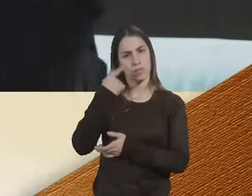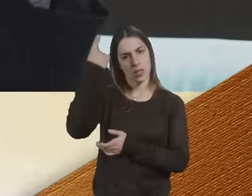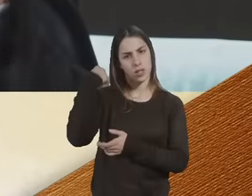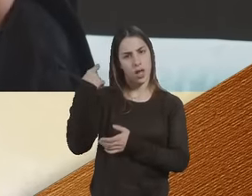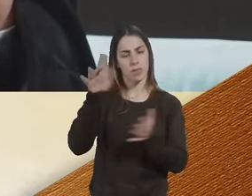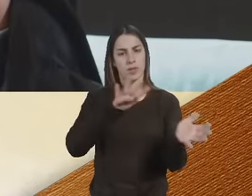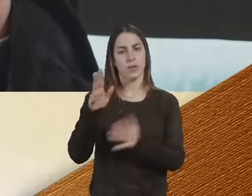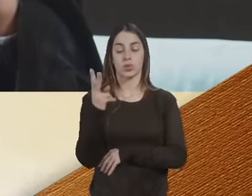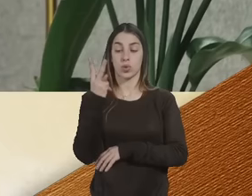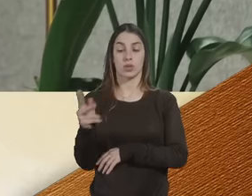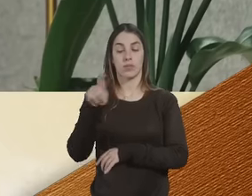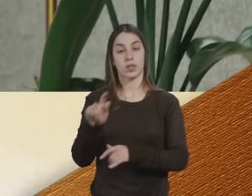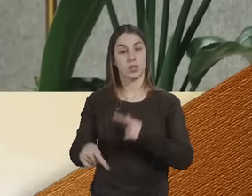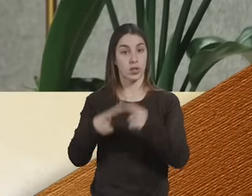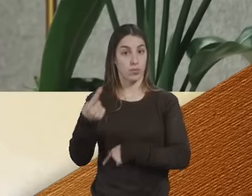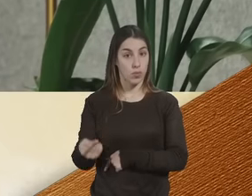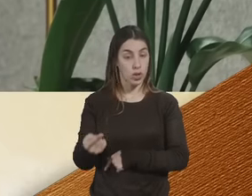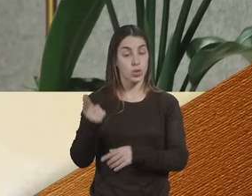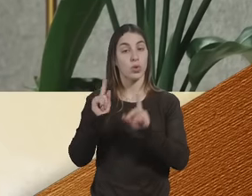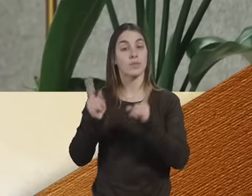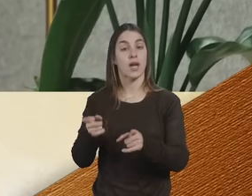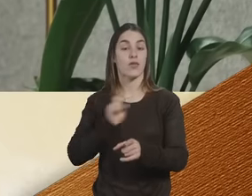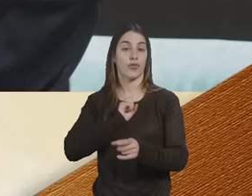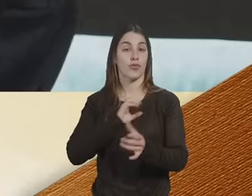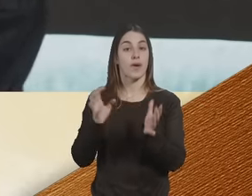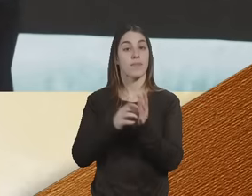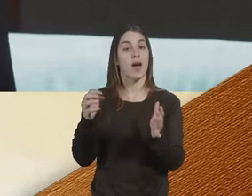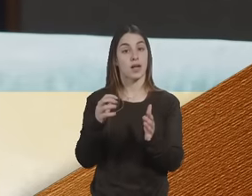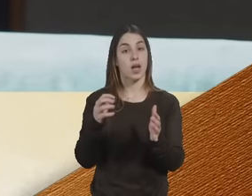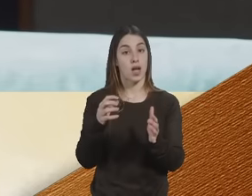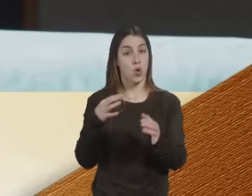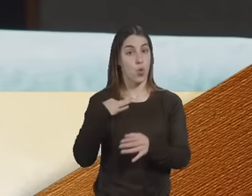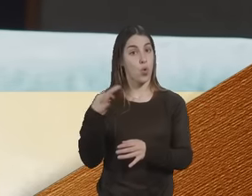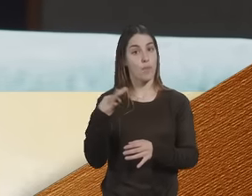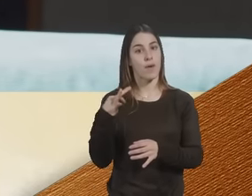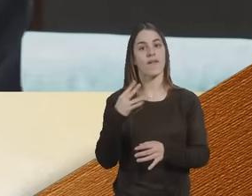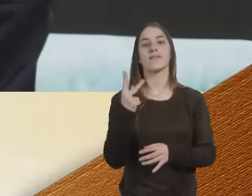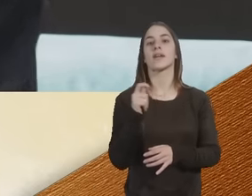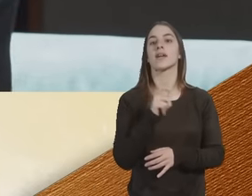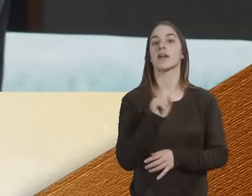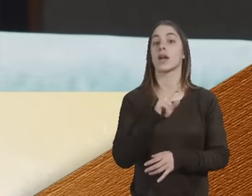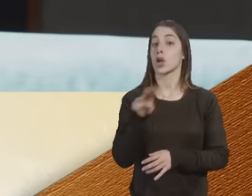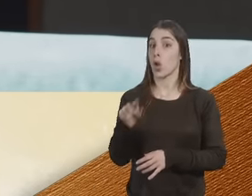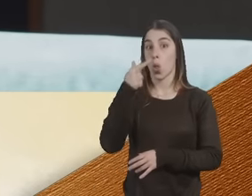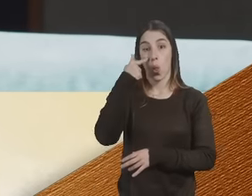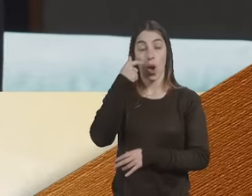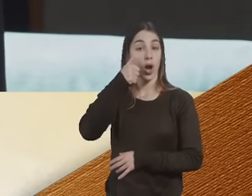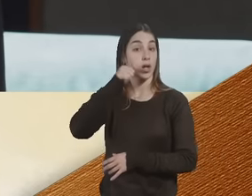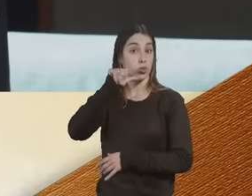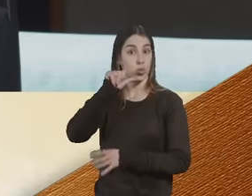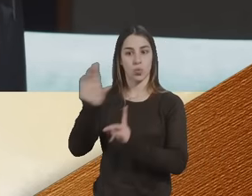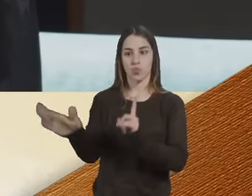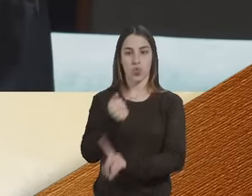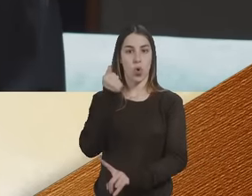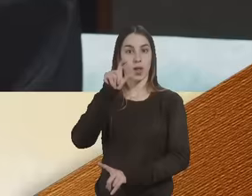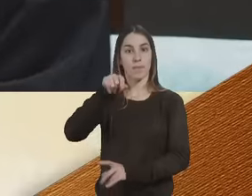menos 2 meses depois de lançar a minha marca de roupa vegan. Olha, que foi um sucesso, por acaso, nos Açores, onde eu aproveitei também e lancei logo